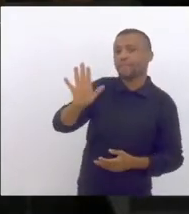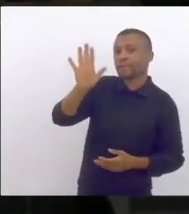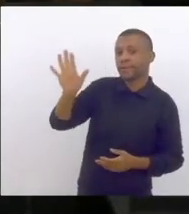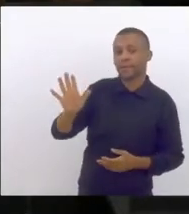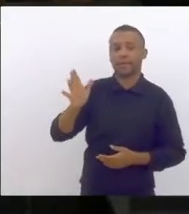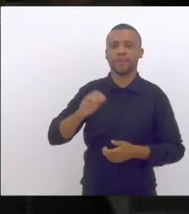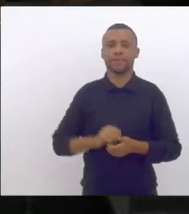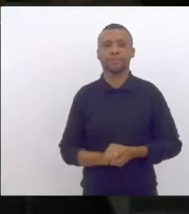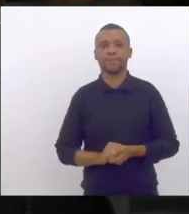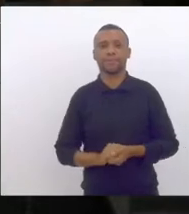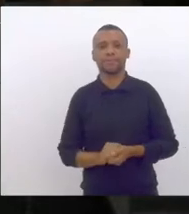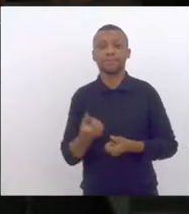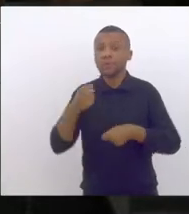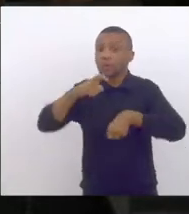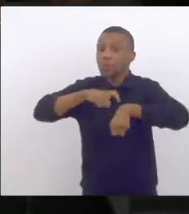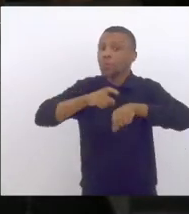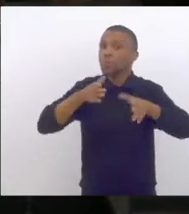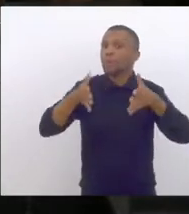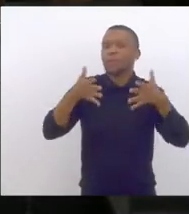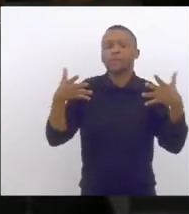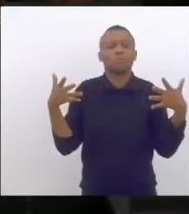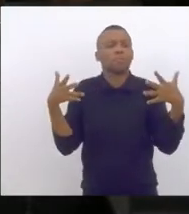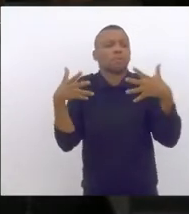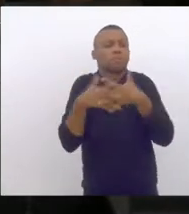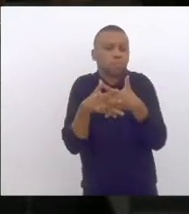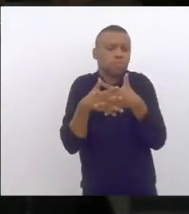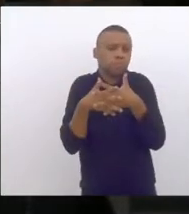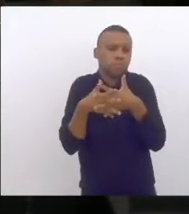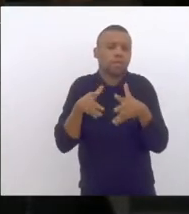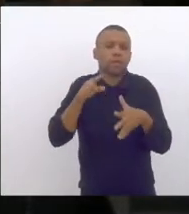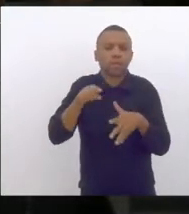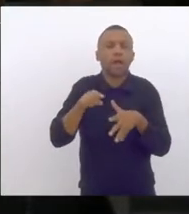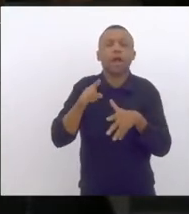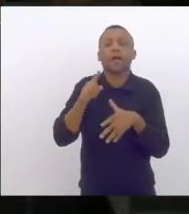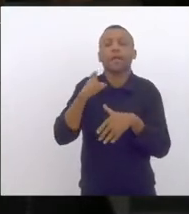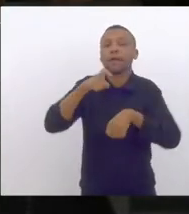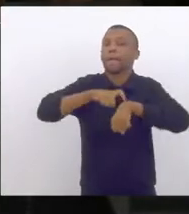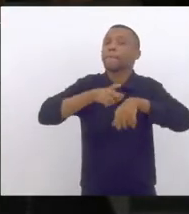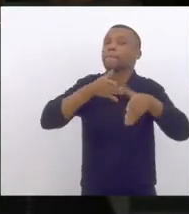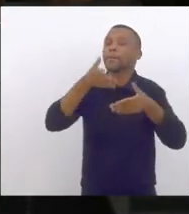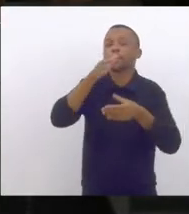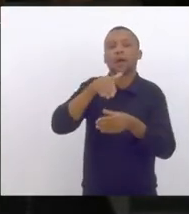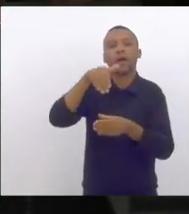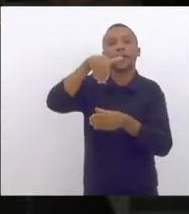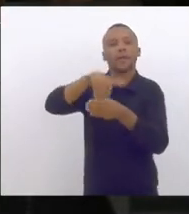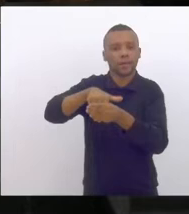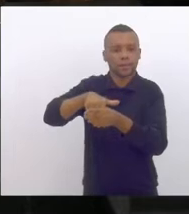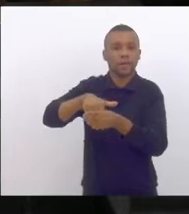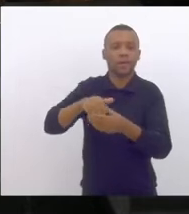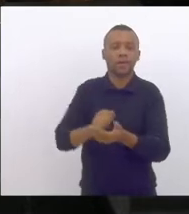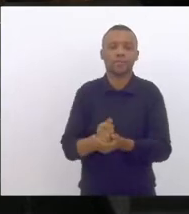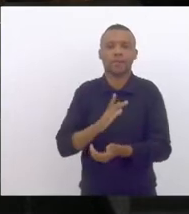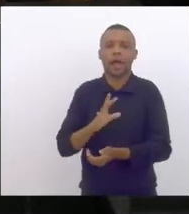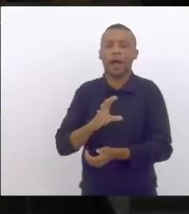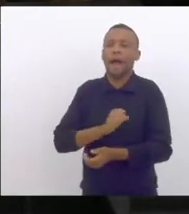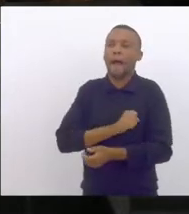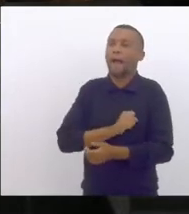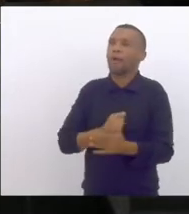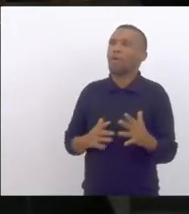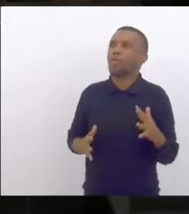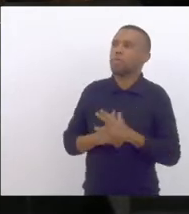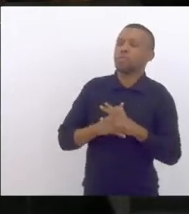num período conturbado que é um período eleitoral onde as paixões